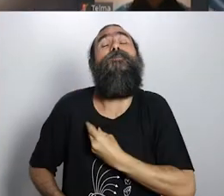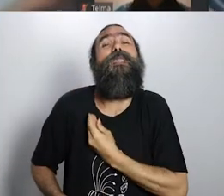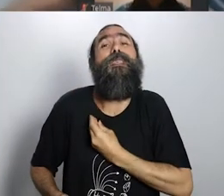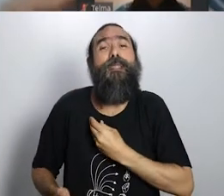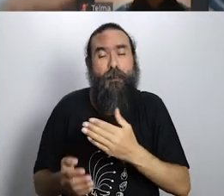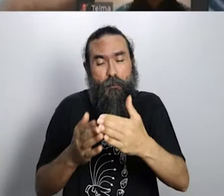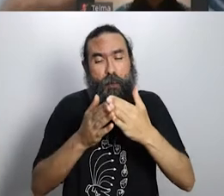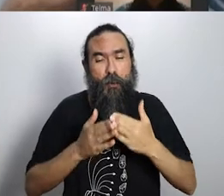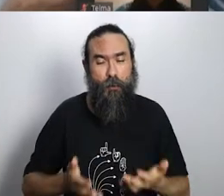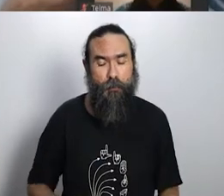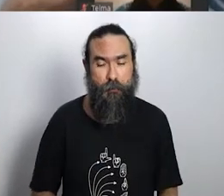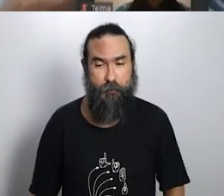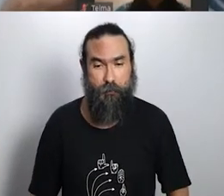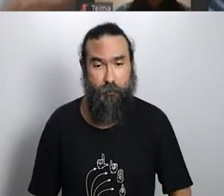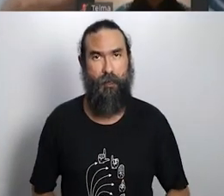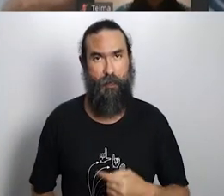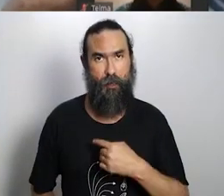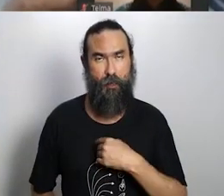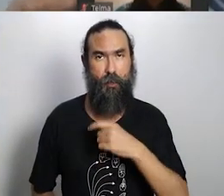merendeira.